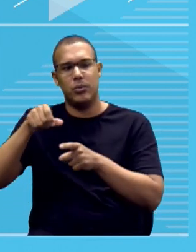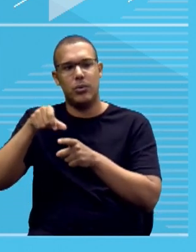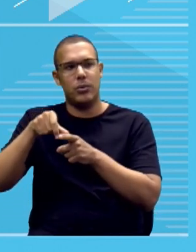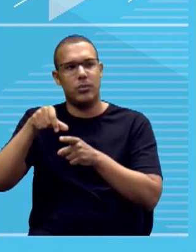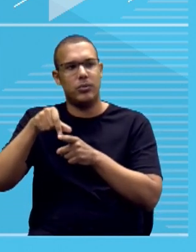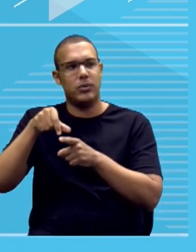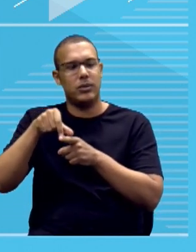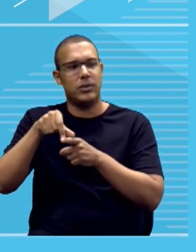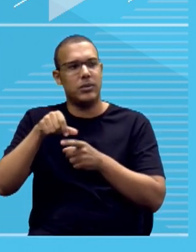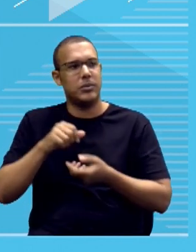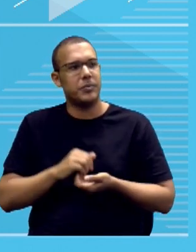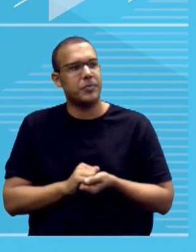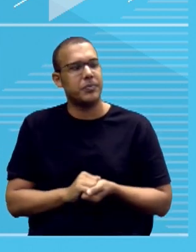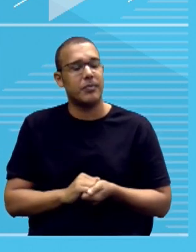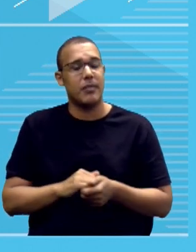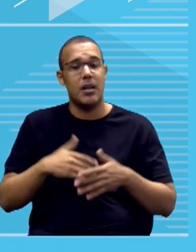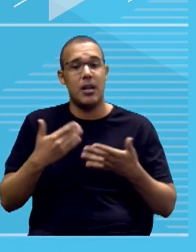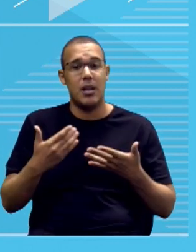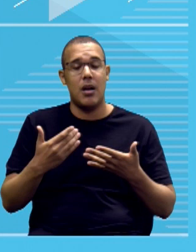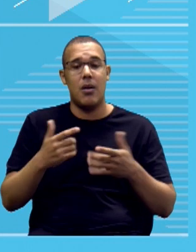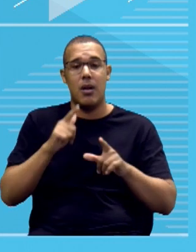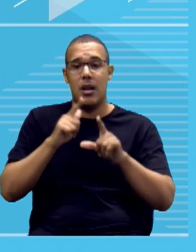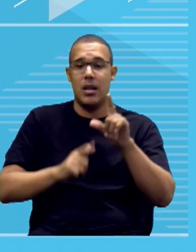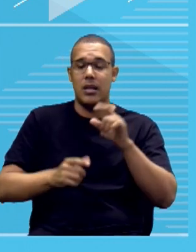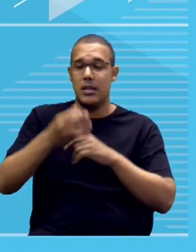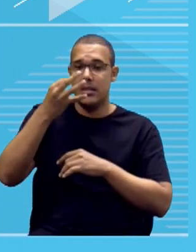Então, nosso gabarito seria a letra A.